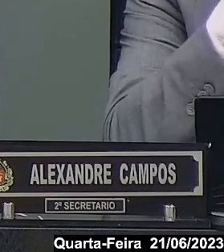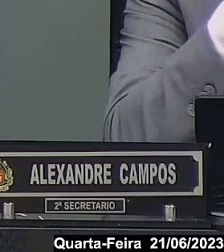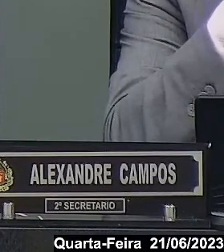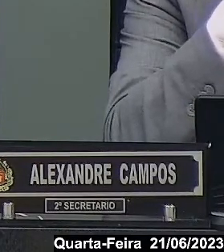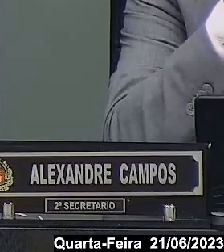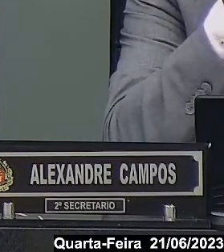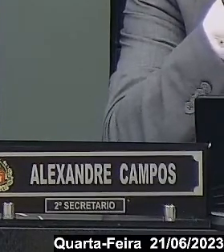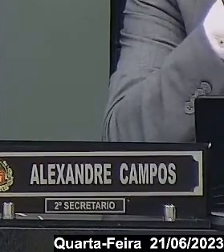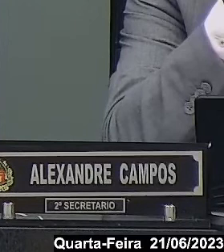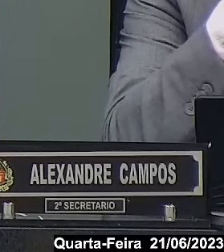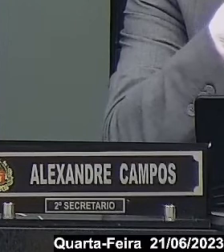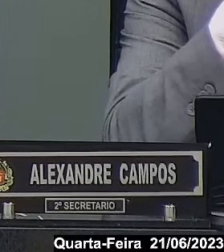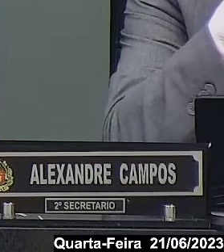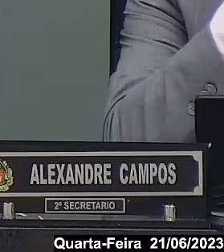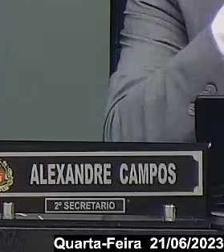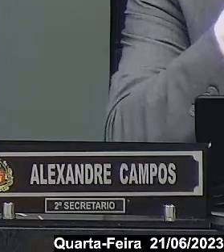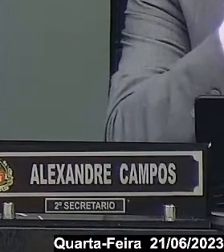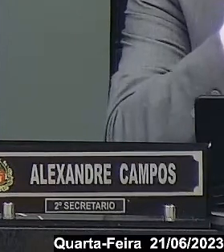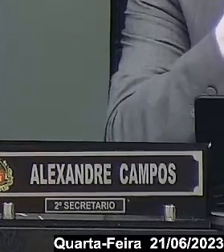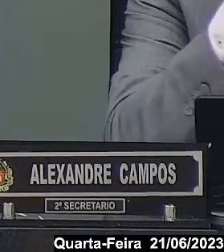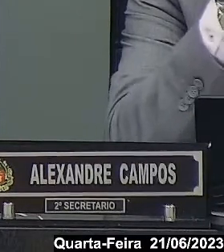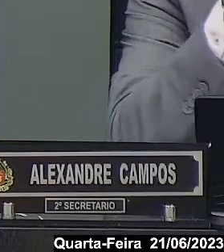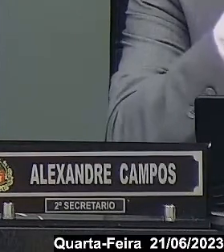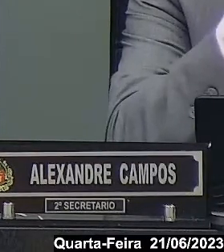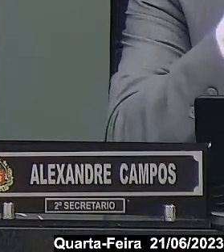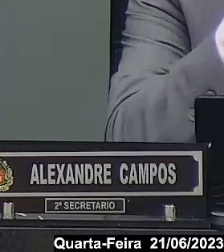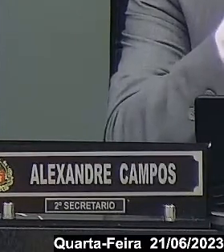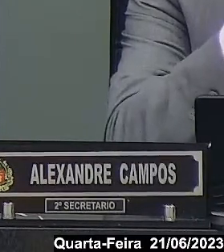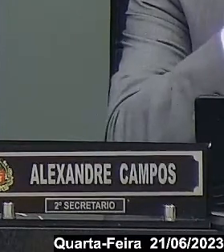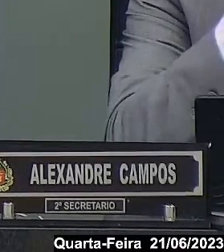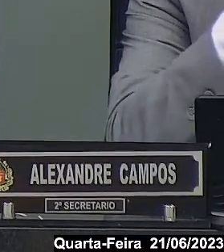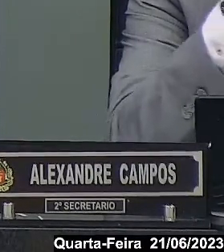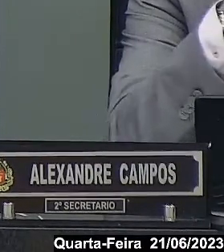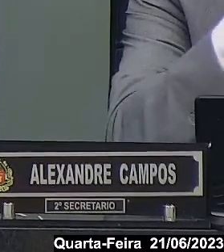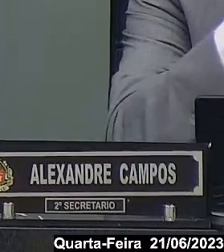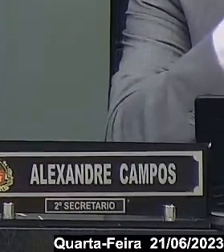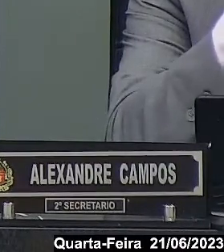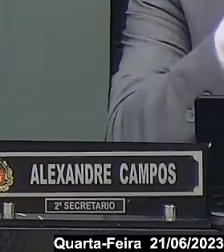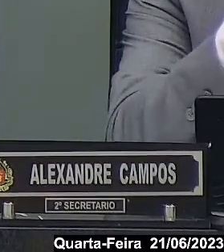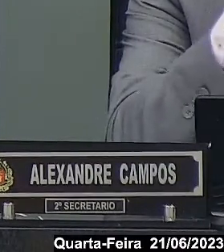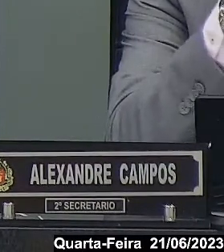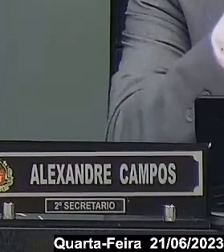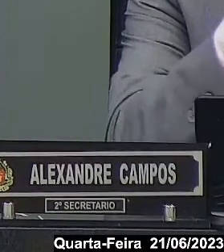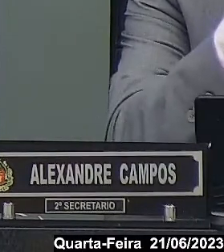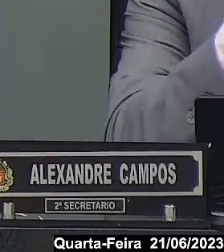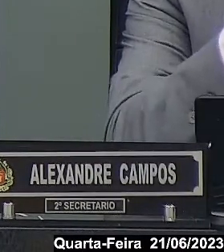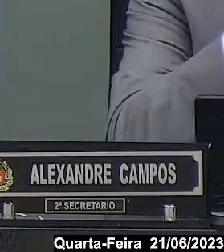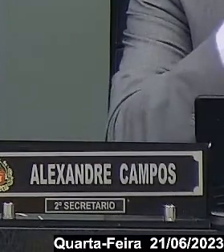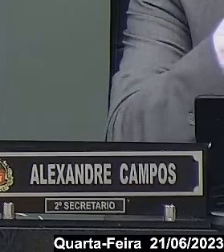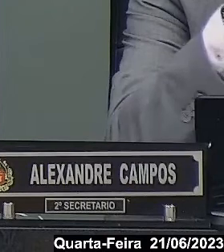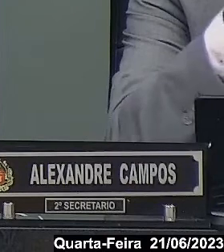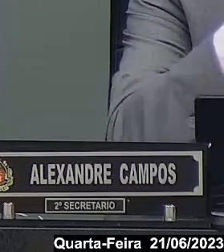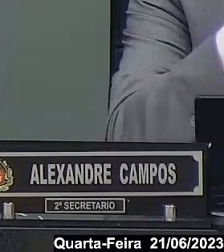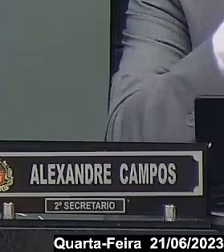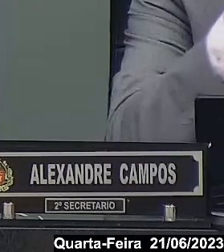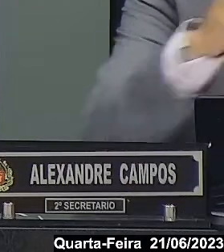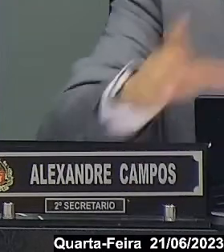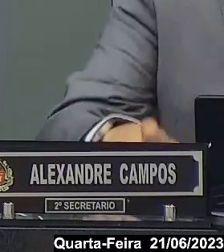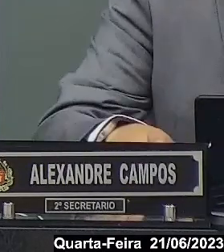vereador Francisco Renato de Oliveira Vieira. Havendo norma legal, o senhor presidente declarou aberta a 20ª sessão ordinária